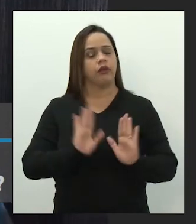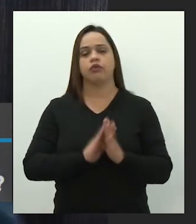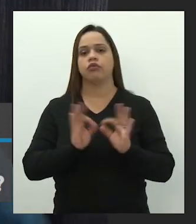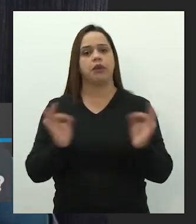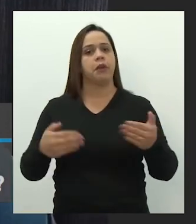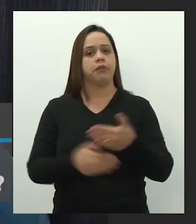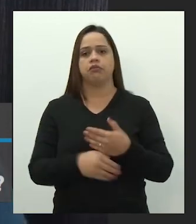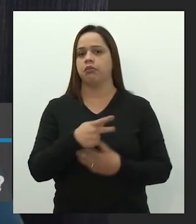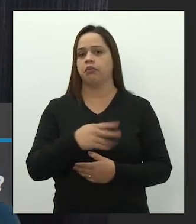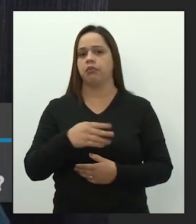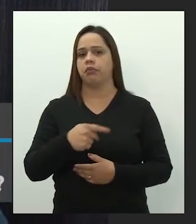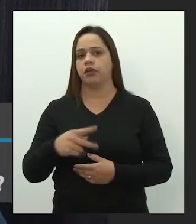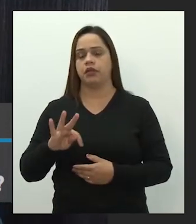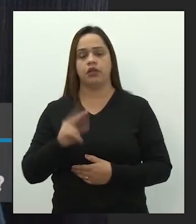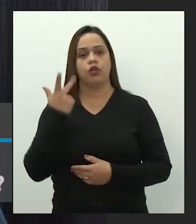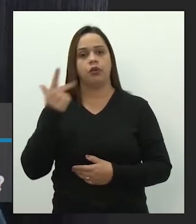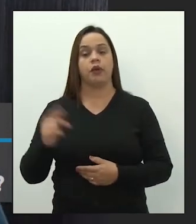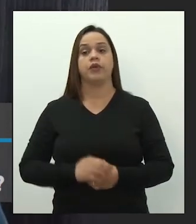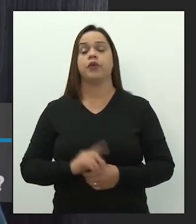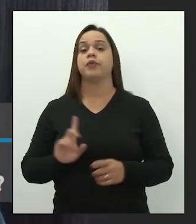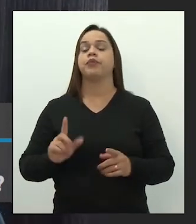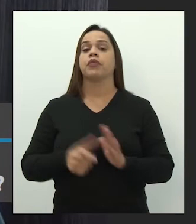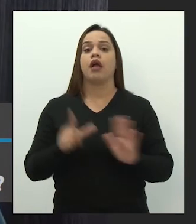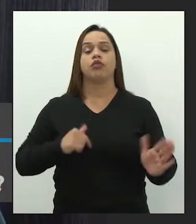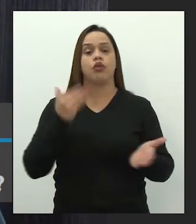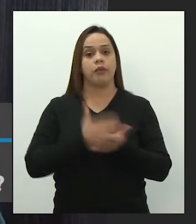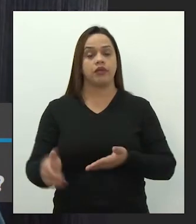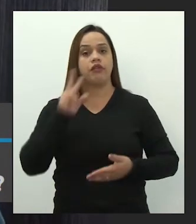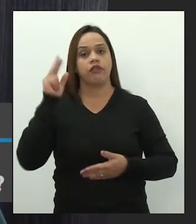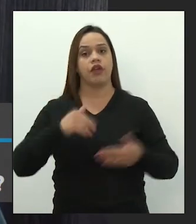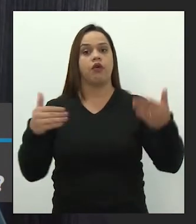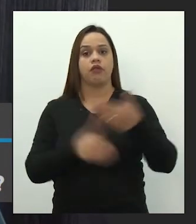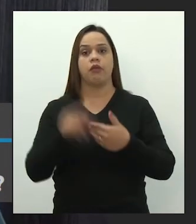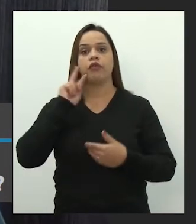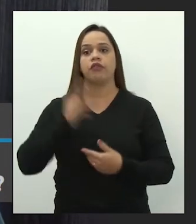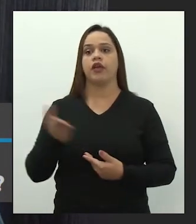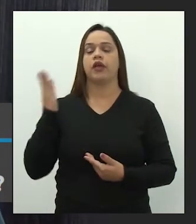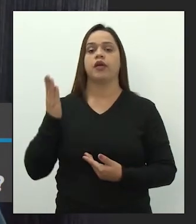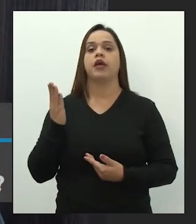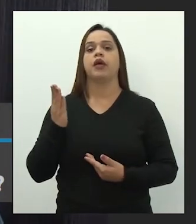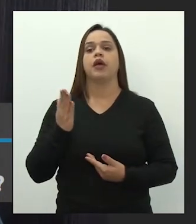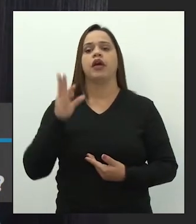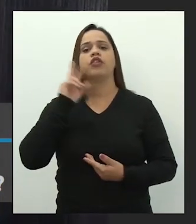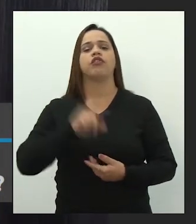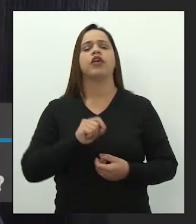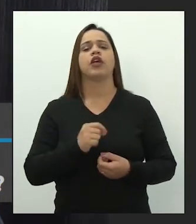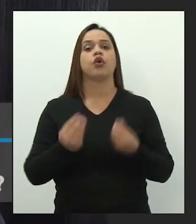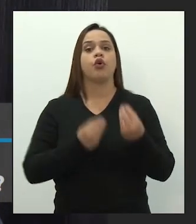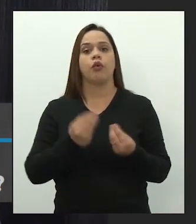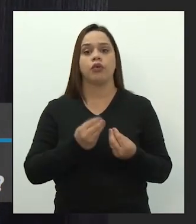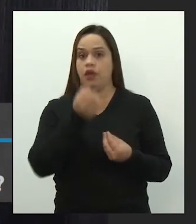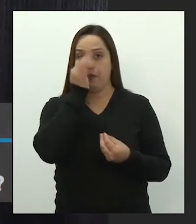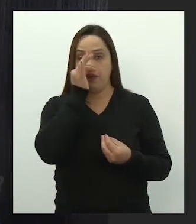contribuições de vocês, eu queria só comentar. Vamos ver só o slide para dar uma olhada no jardim do professor, do seu